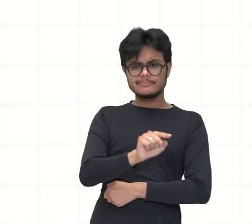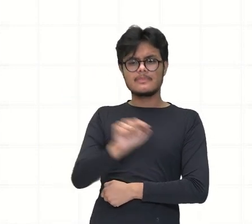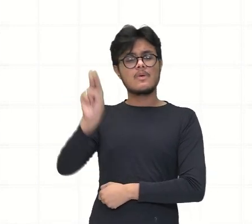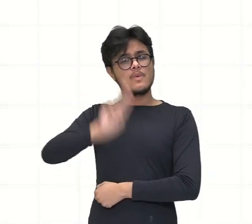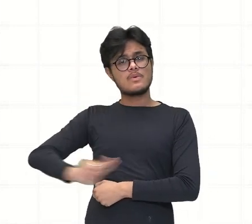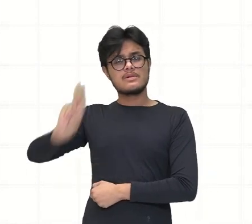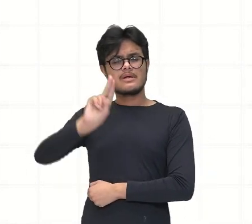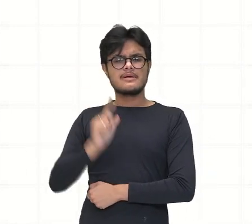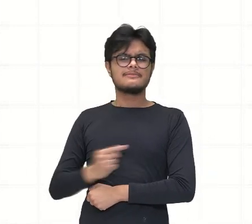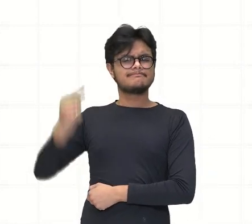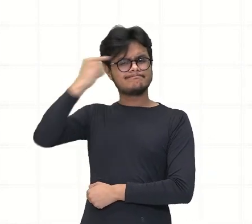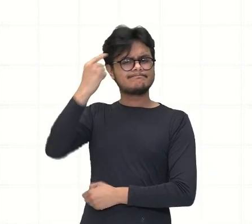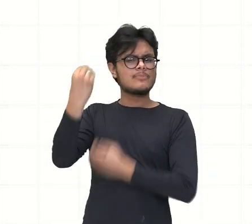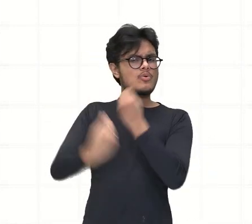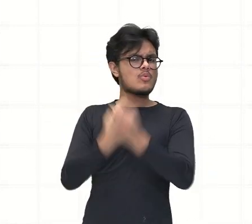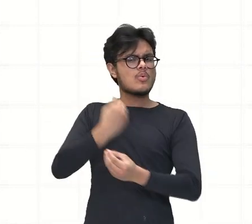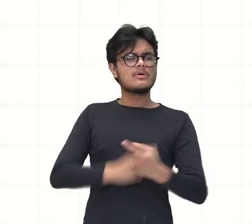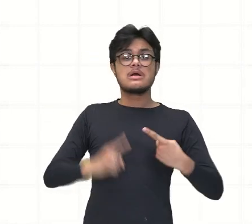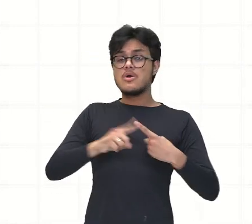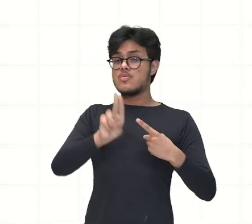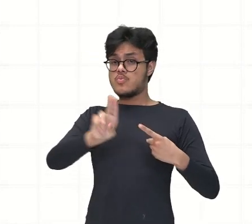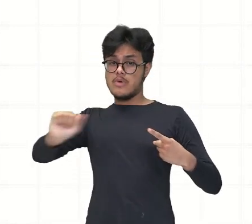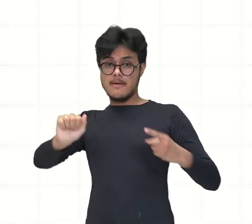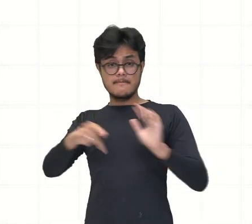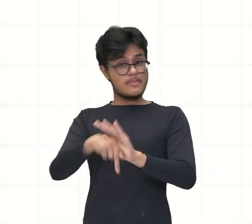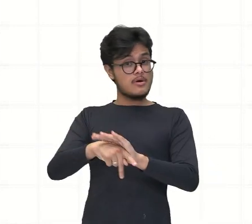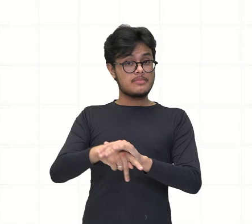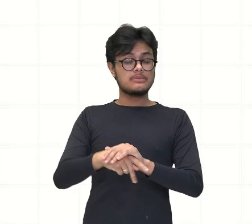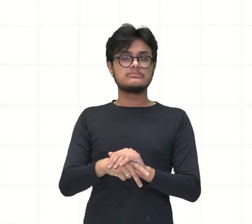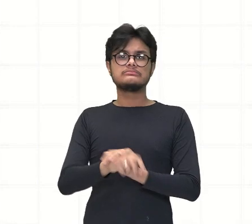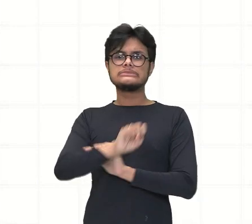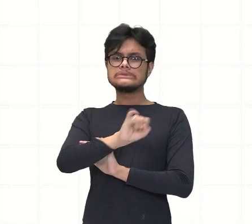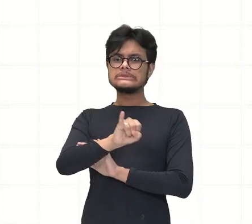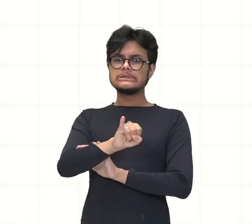ideia da unidade astronômica. Então, por exemplo,